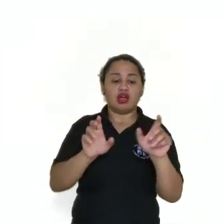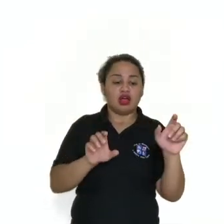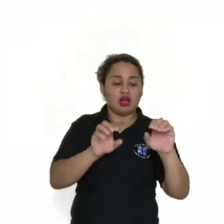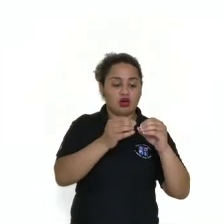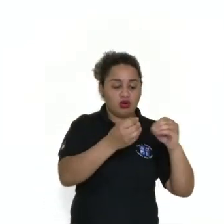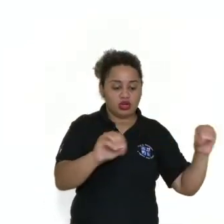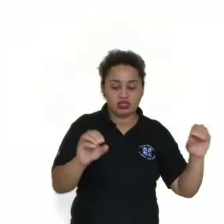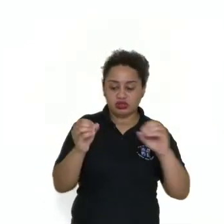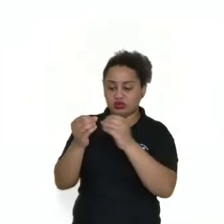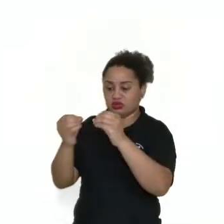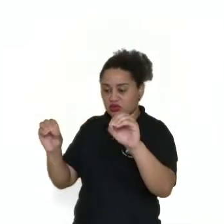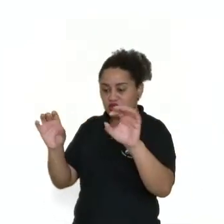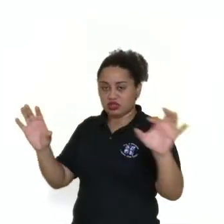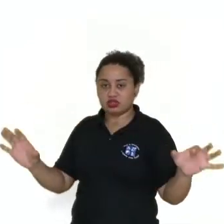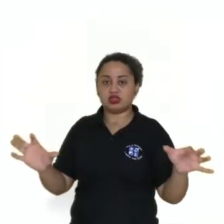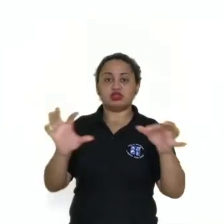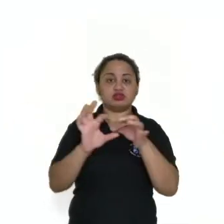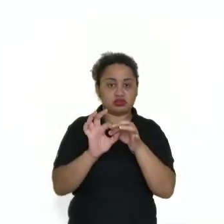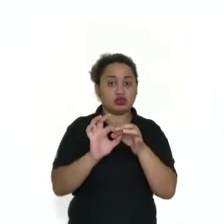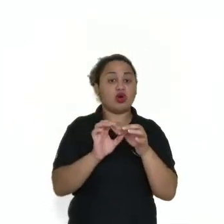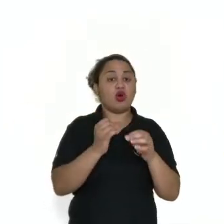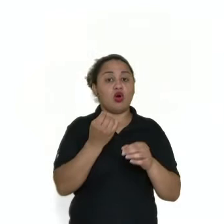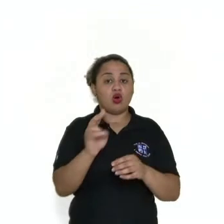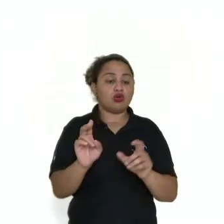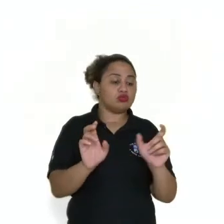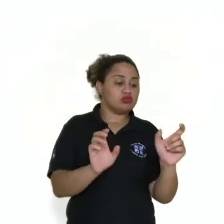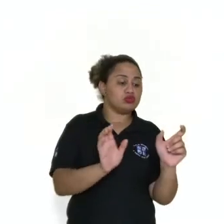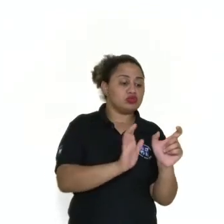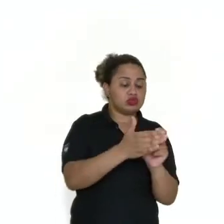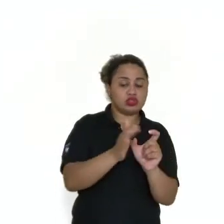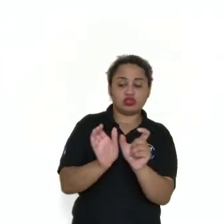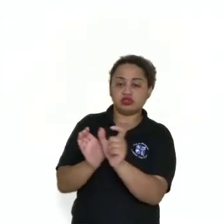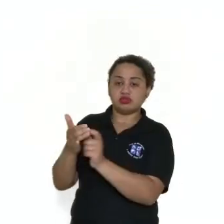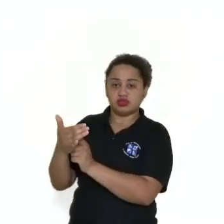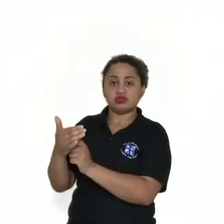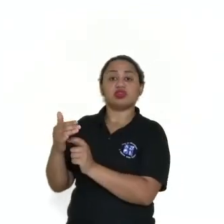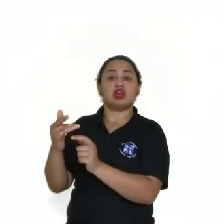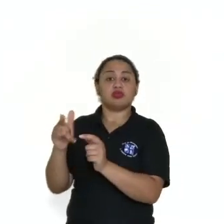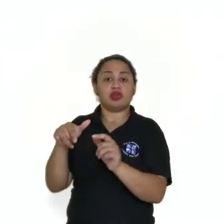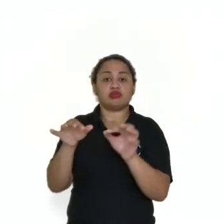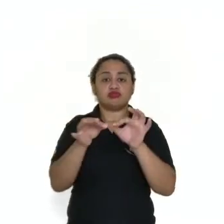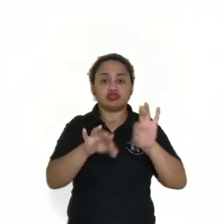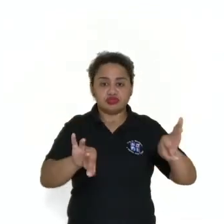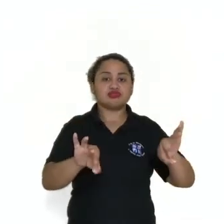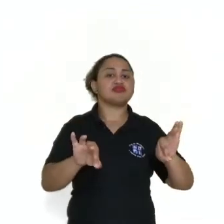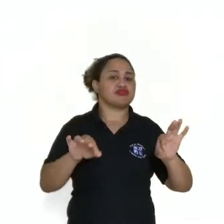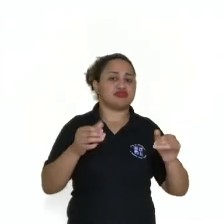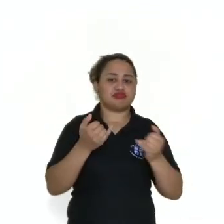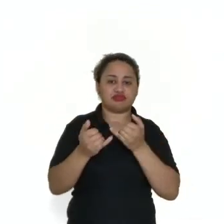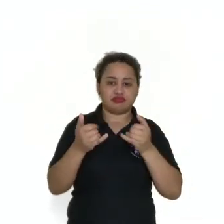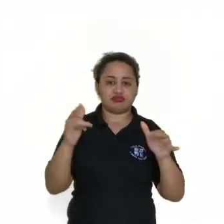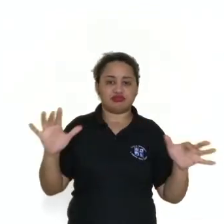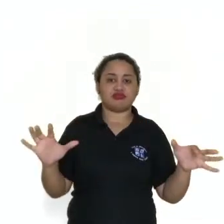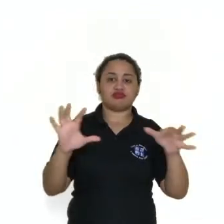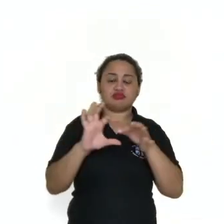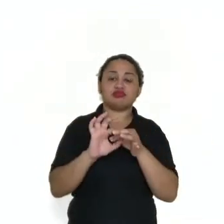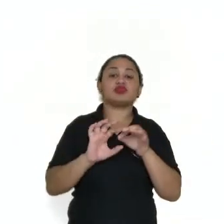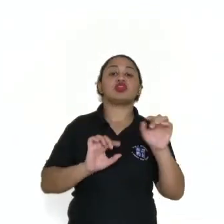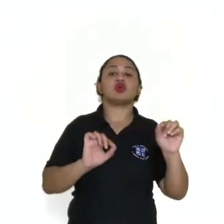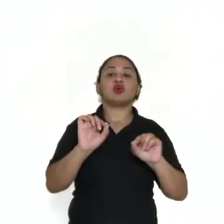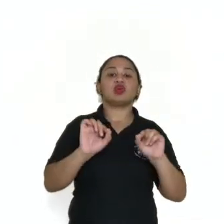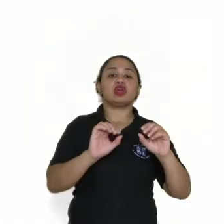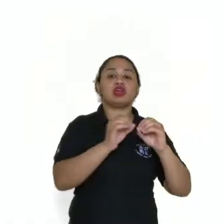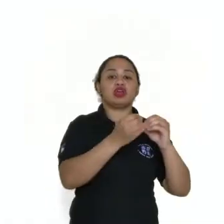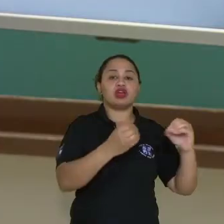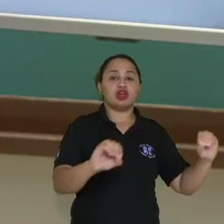orações ou ligam dois termos que tenham função sintática idêntica, né? Então, o que são as orações?